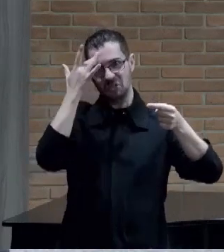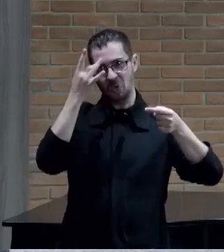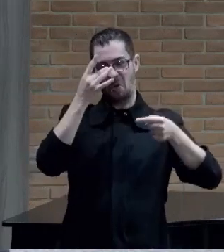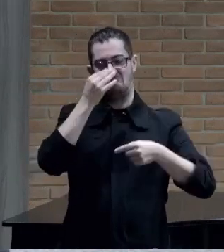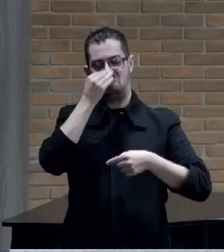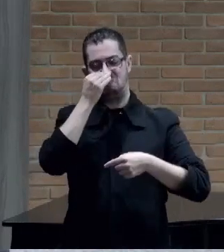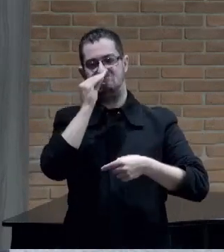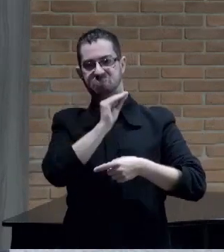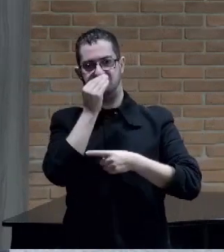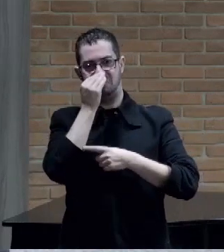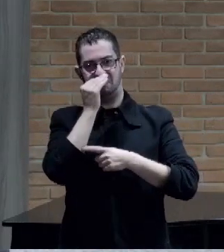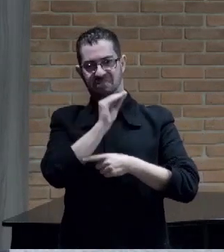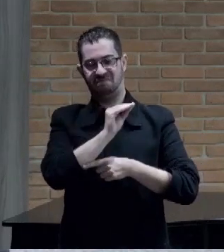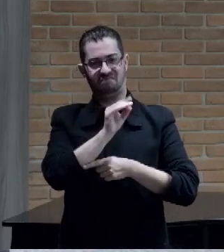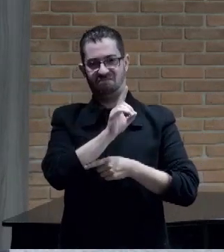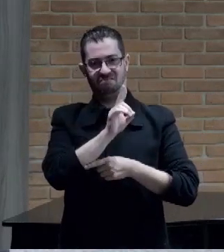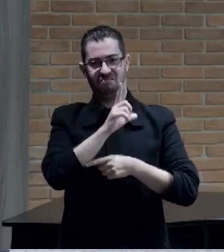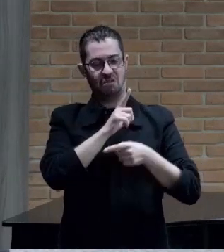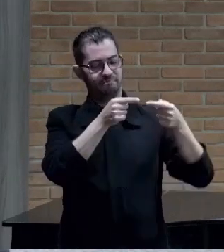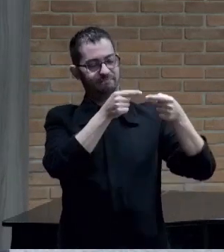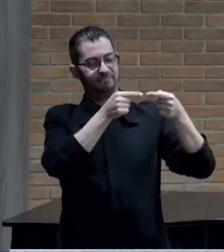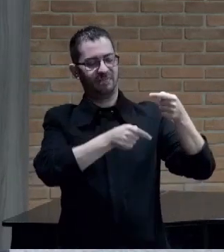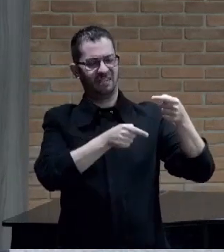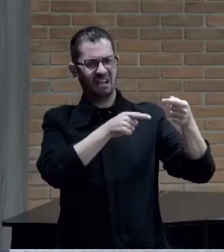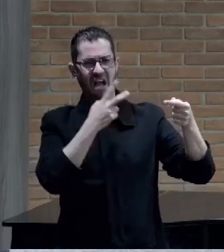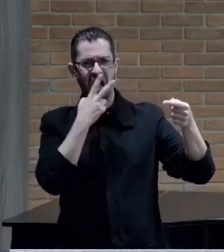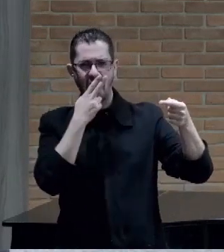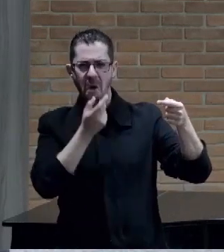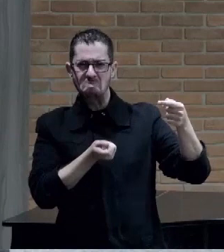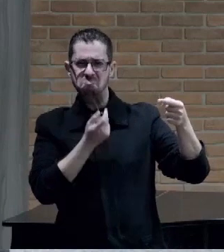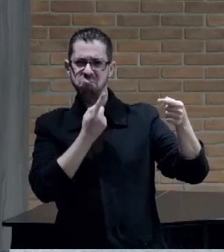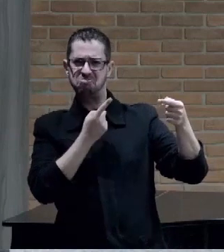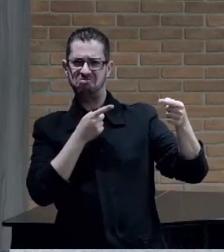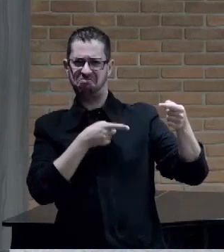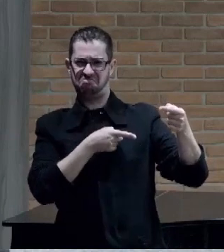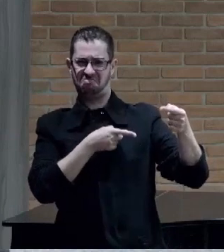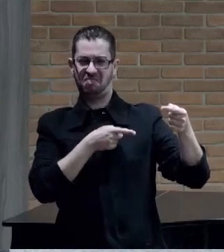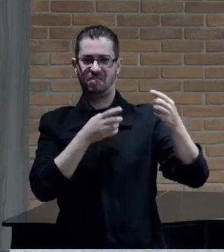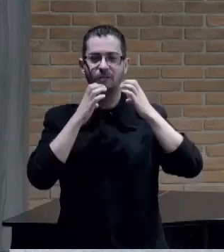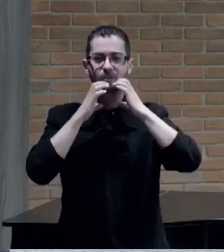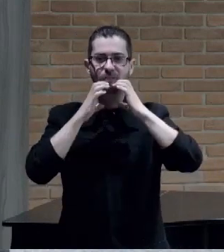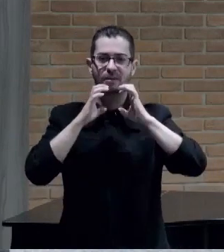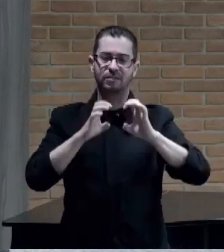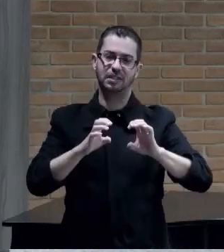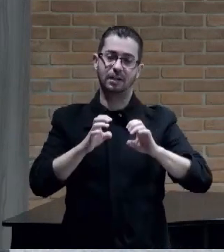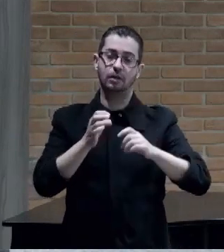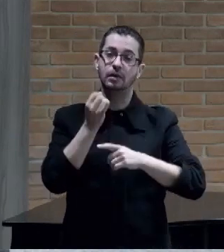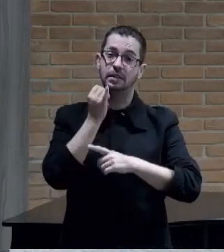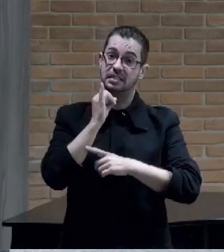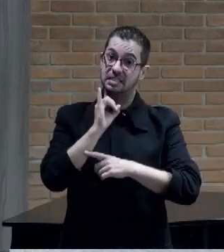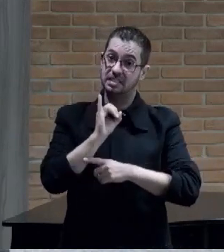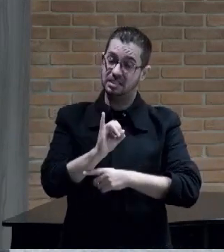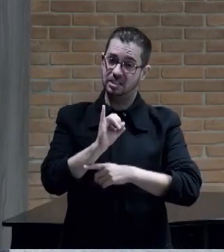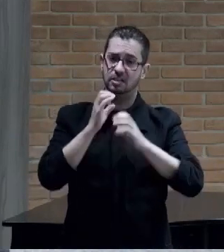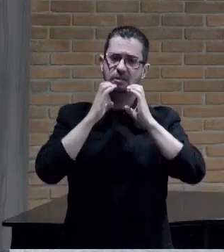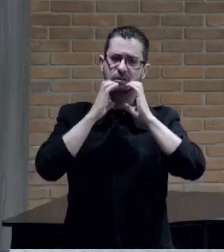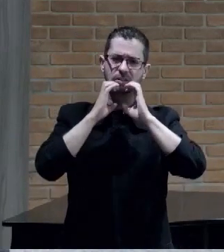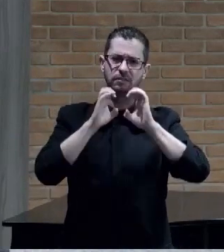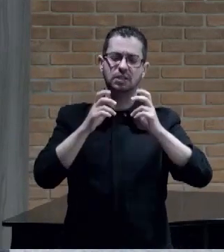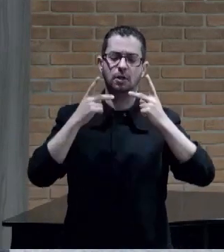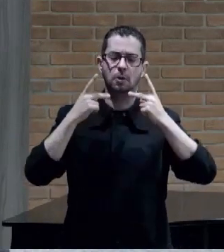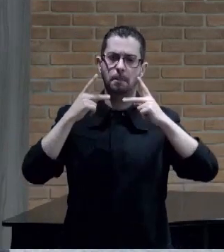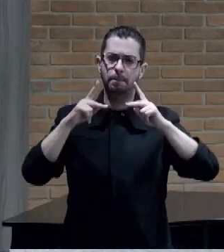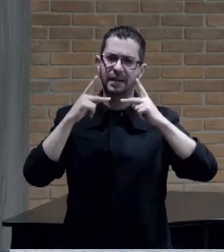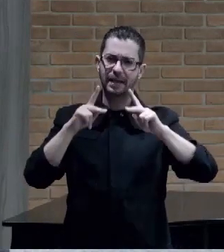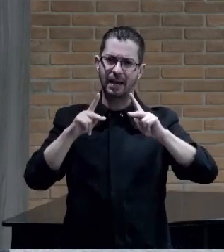nos expor ao ridículo. É isso que o evangelho faz. Se o evangelho, quando ele é pregado,